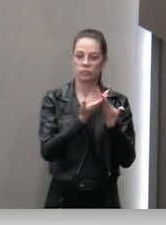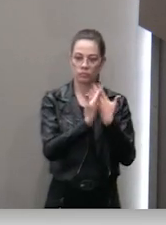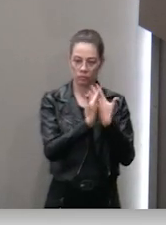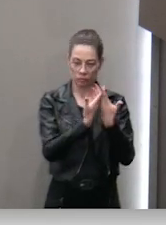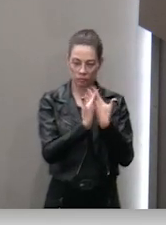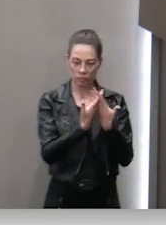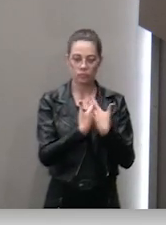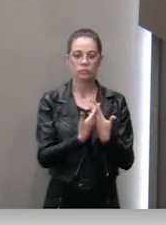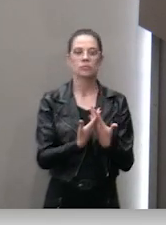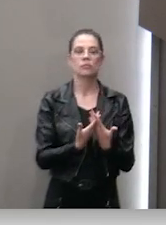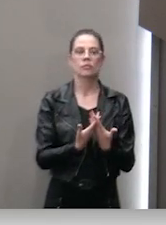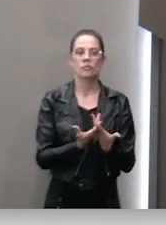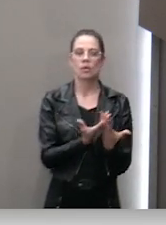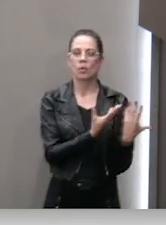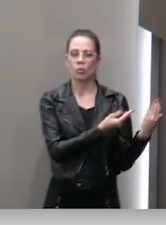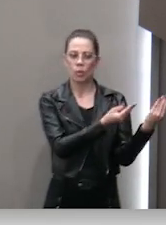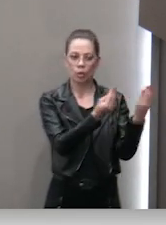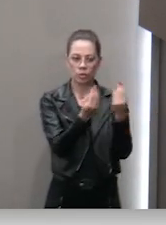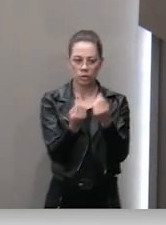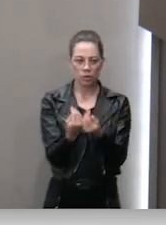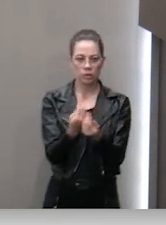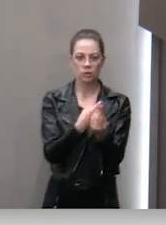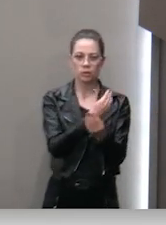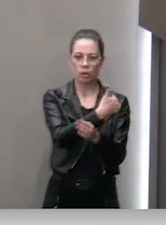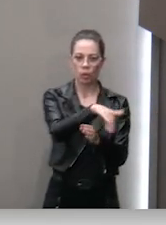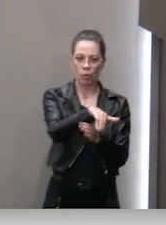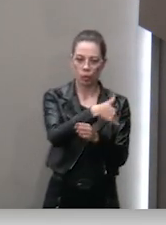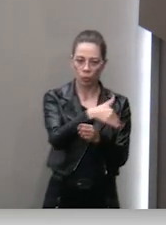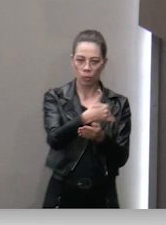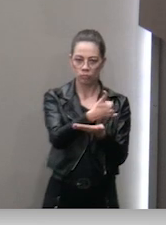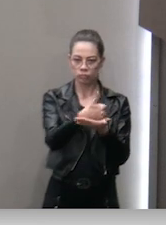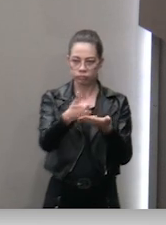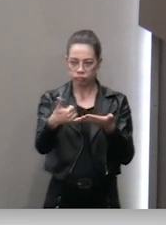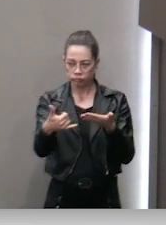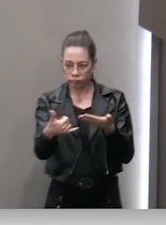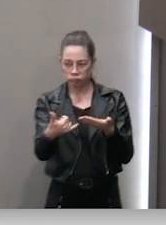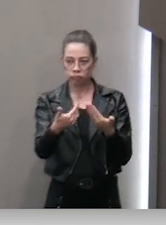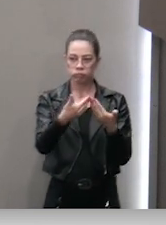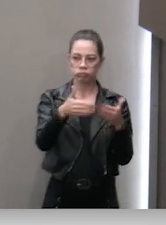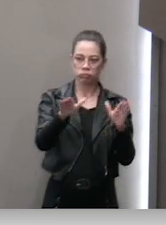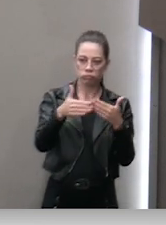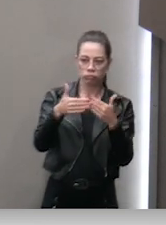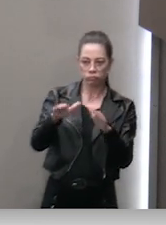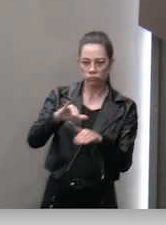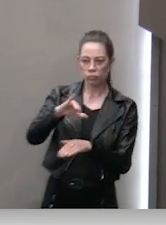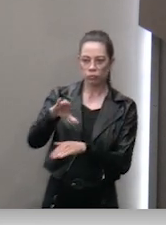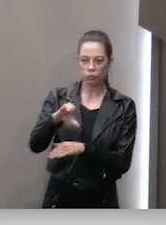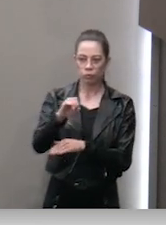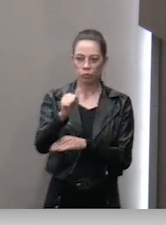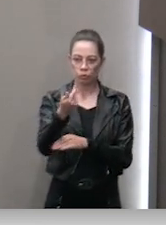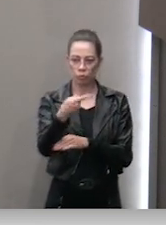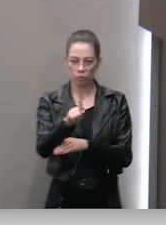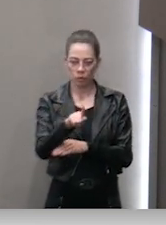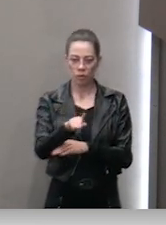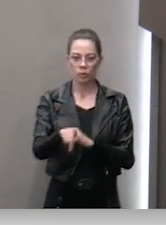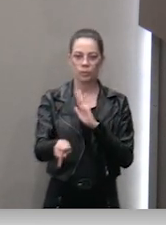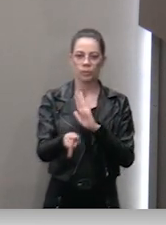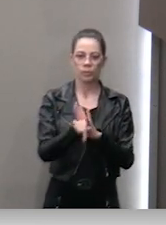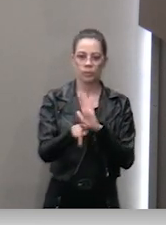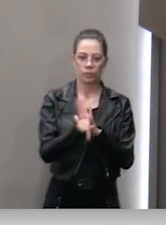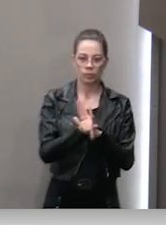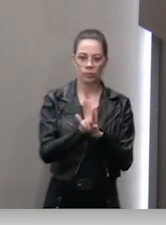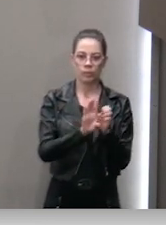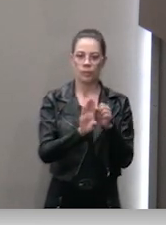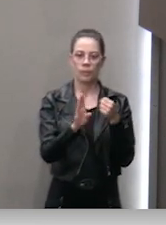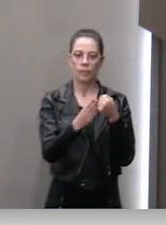Operador. Quantas ruas abriu, junto com o seu saudoso João Pimentel, abrindo as ruas lá do